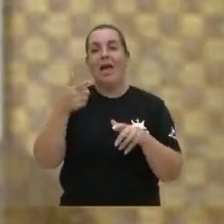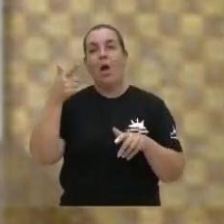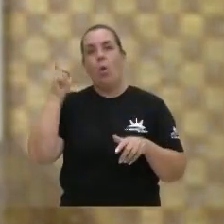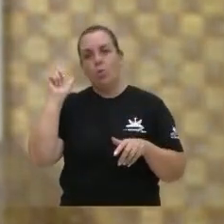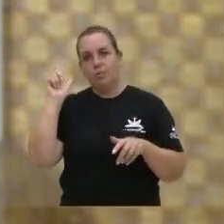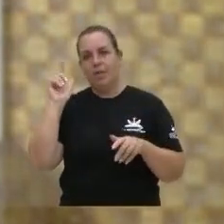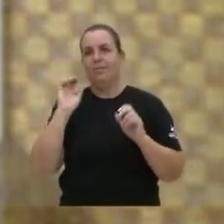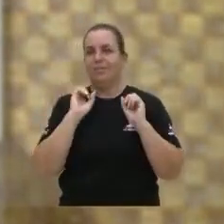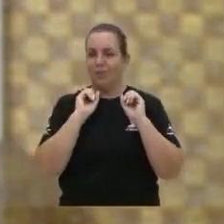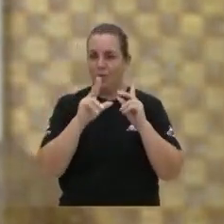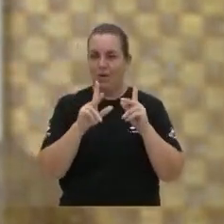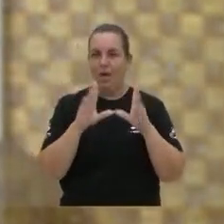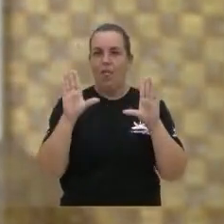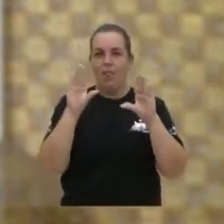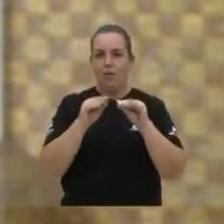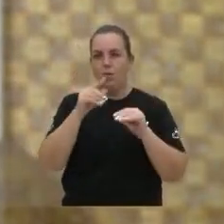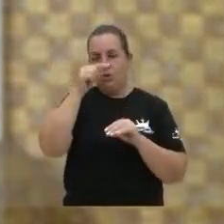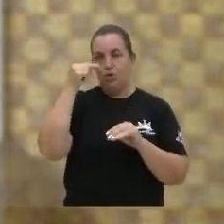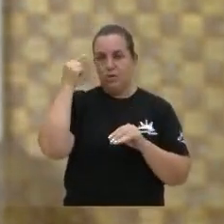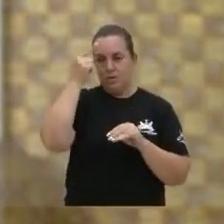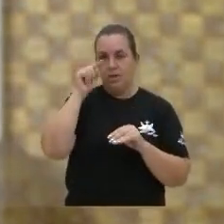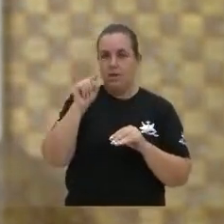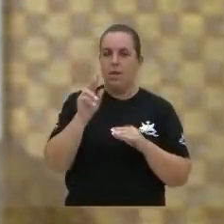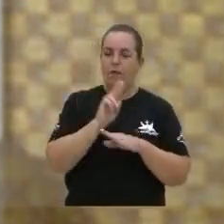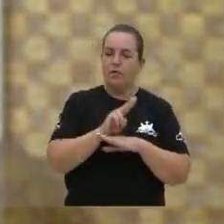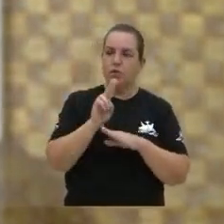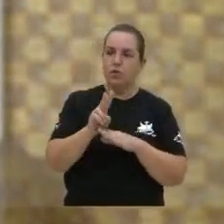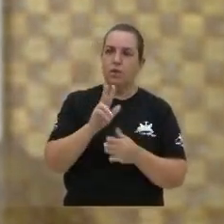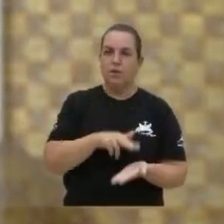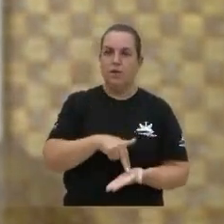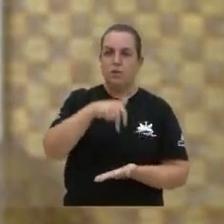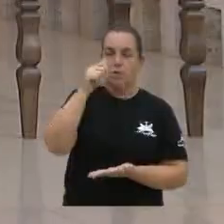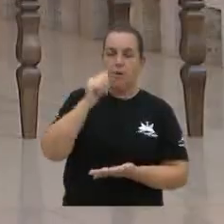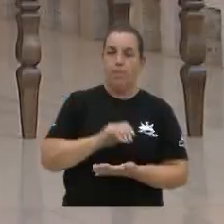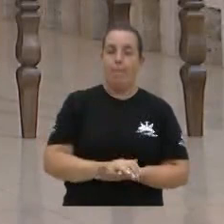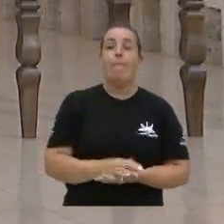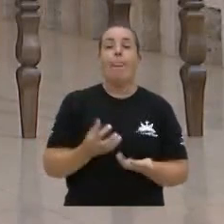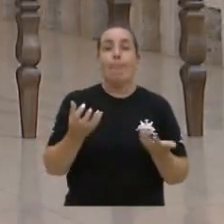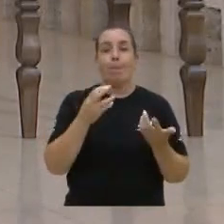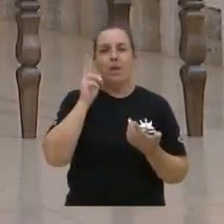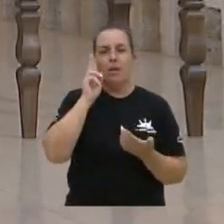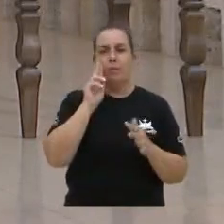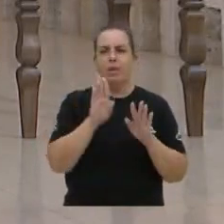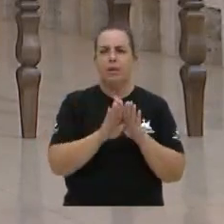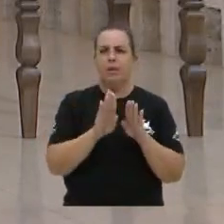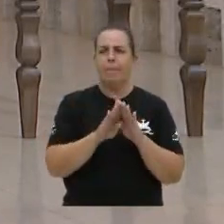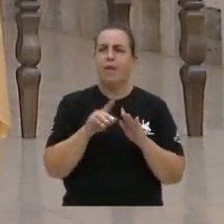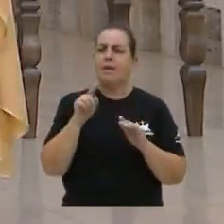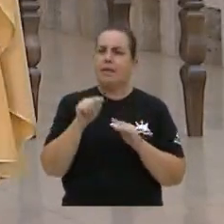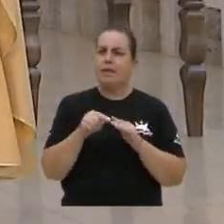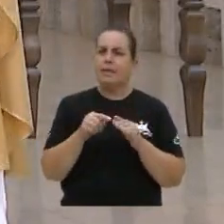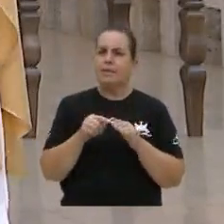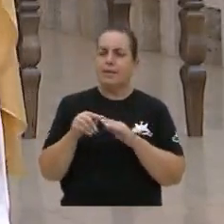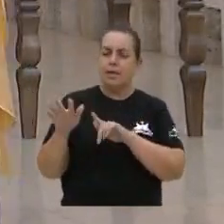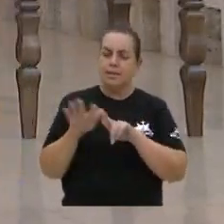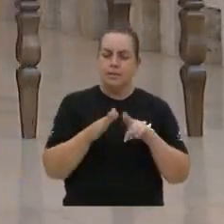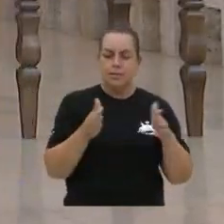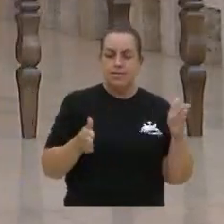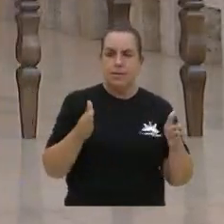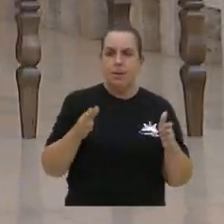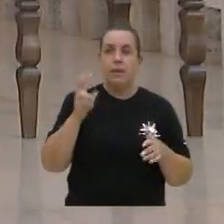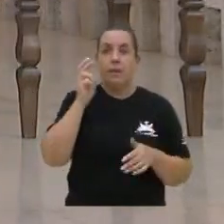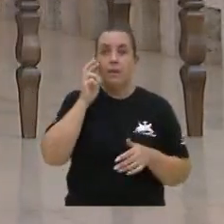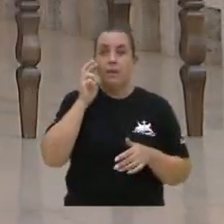abençoada ontem, na noite santa, na vigília pascal. Quero lembrar que durante essa semana,